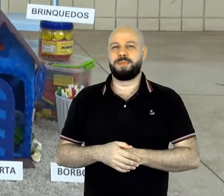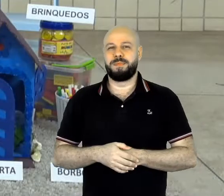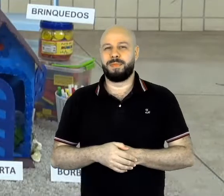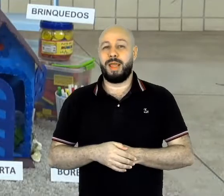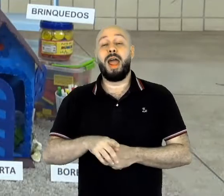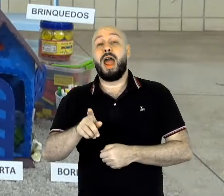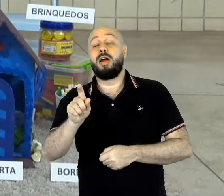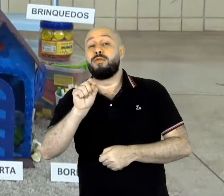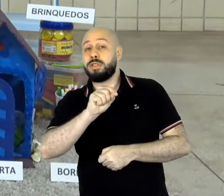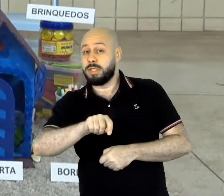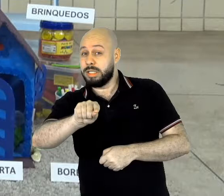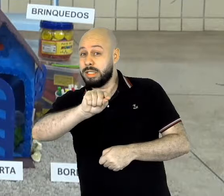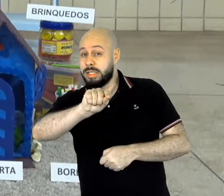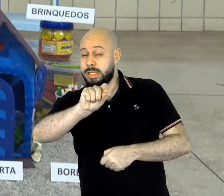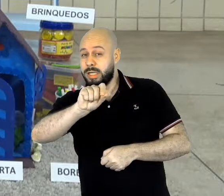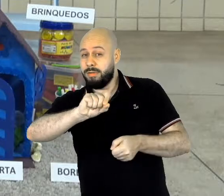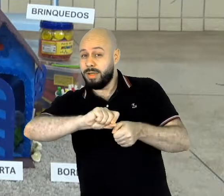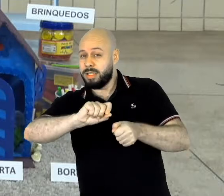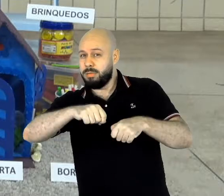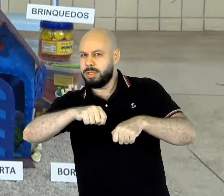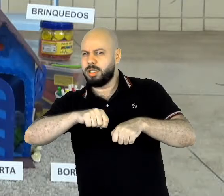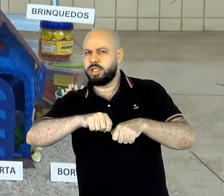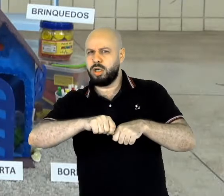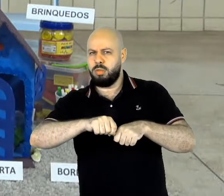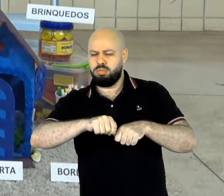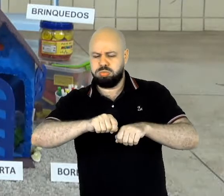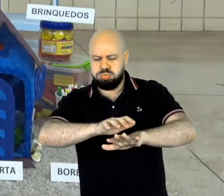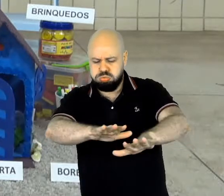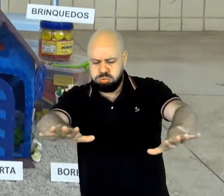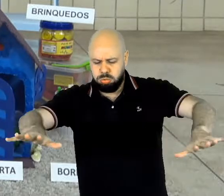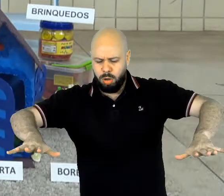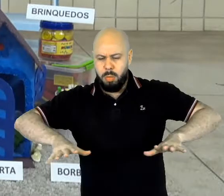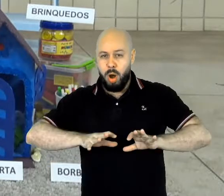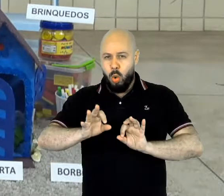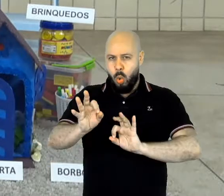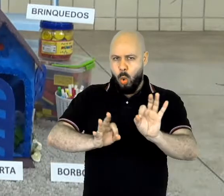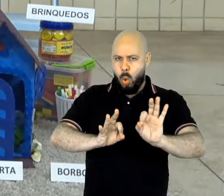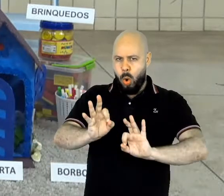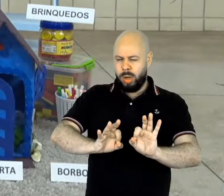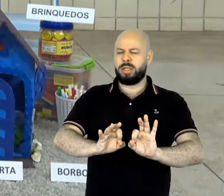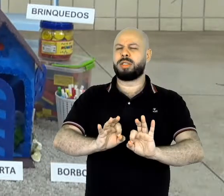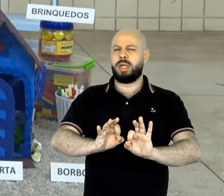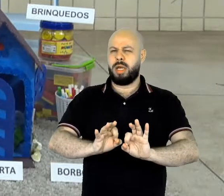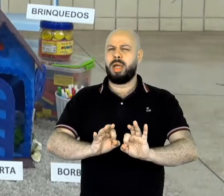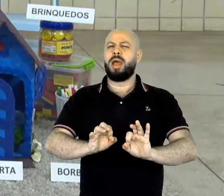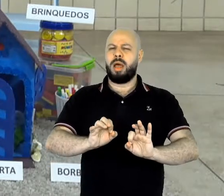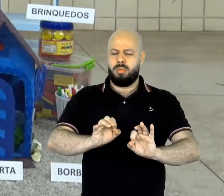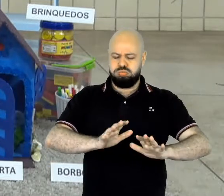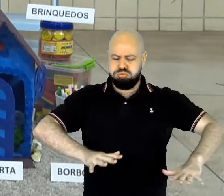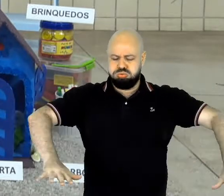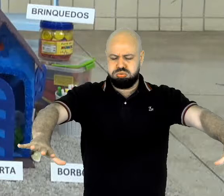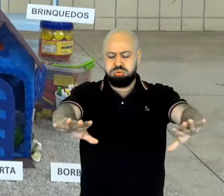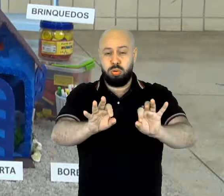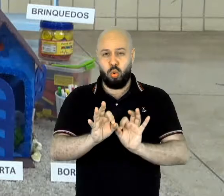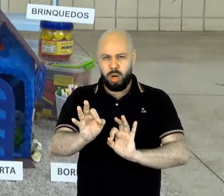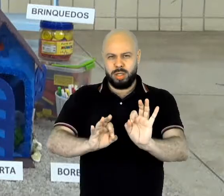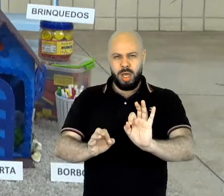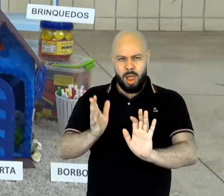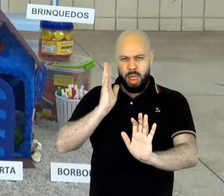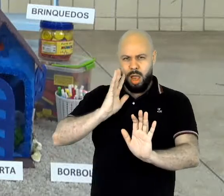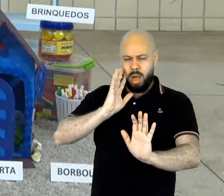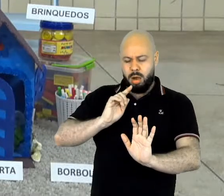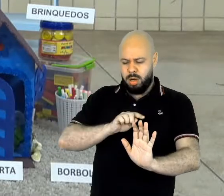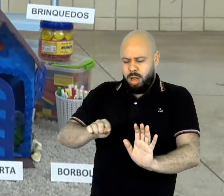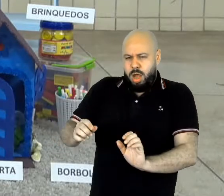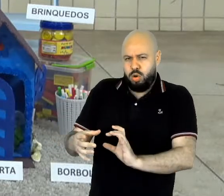poder fazer isso, você vai organizar assim, um espaço maravilhoso com algumas coisas para deixar esse momento bem legal com a sua criança. Você